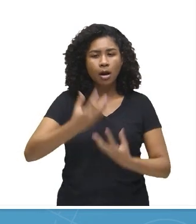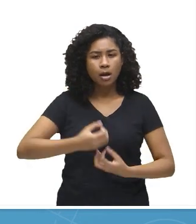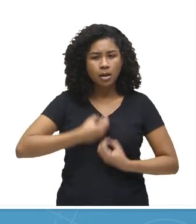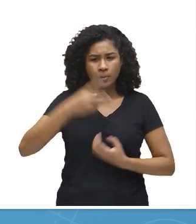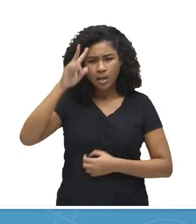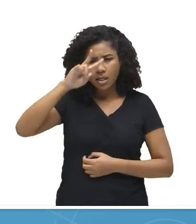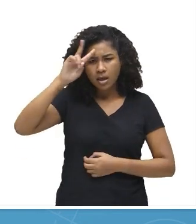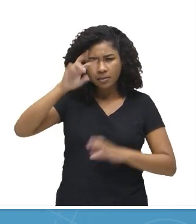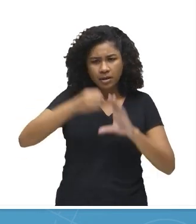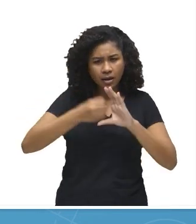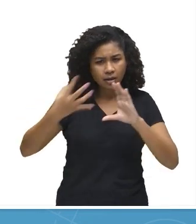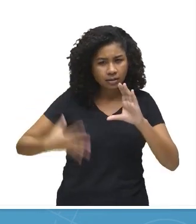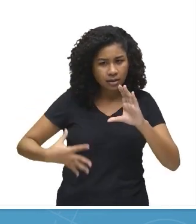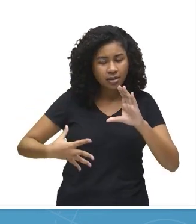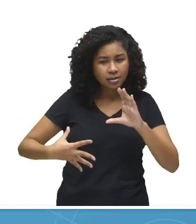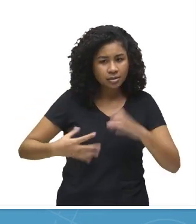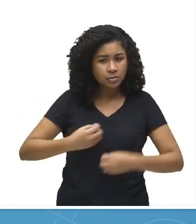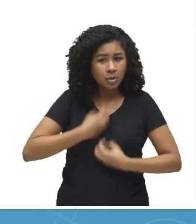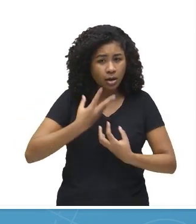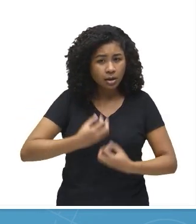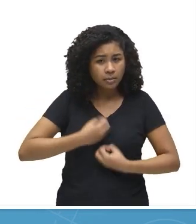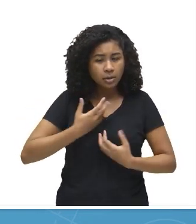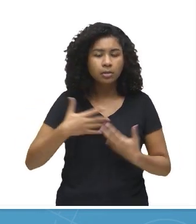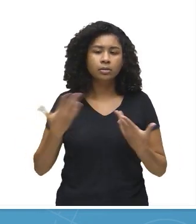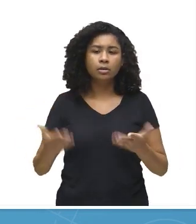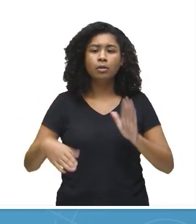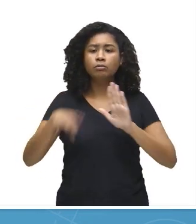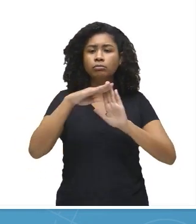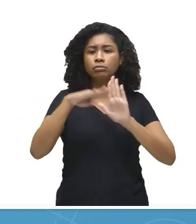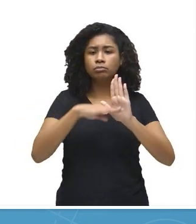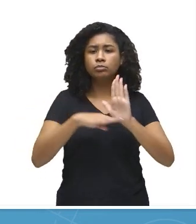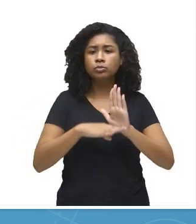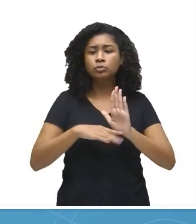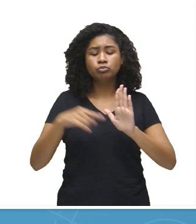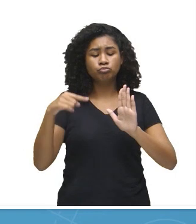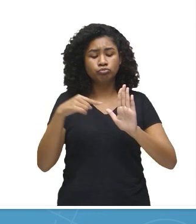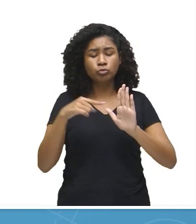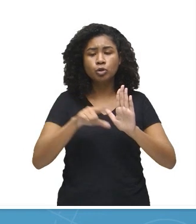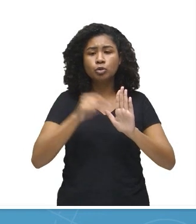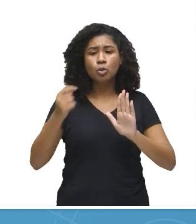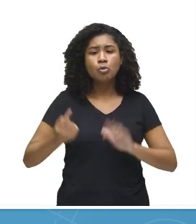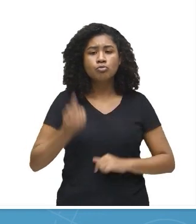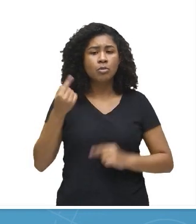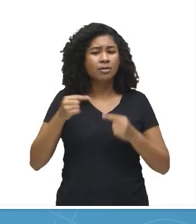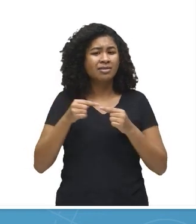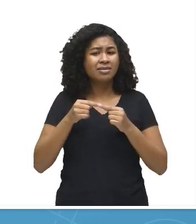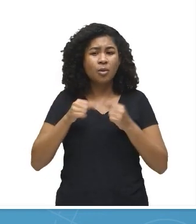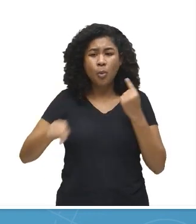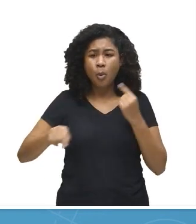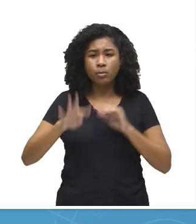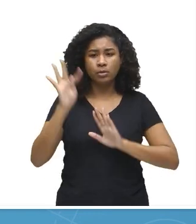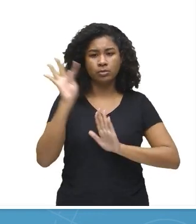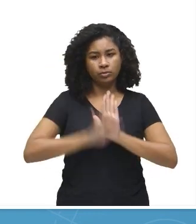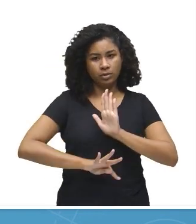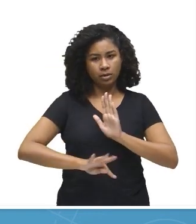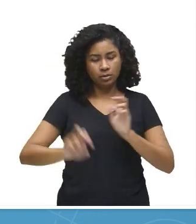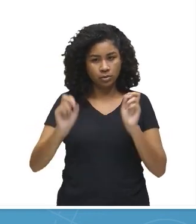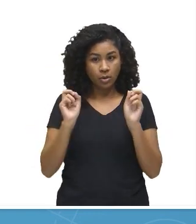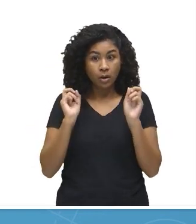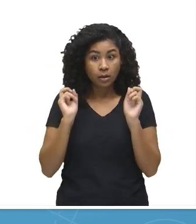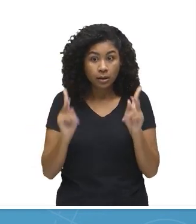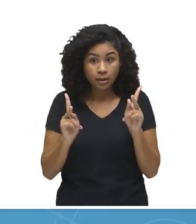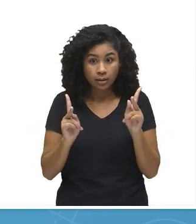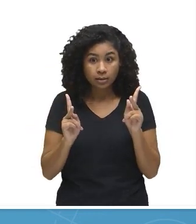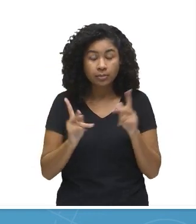poema? Dentre as características a seguir, qual delas não se aplica ao texto lido? Ou seja, não tem nada a ver com as características do